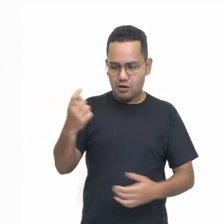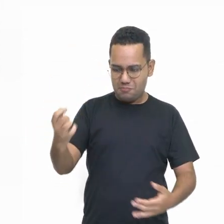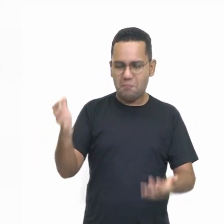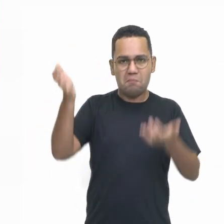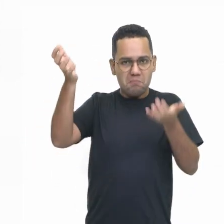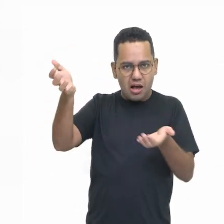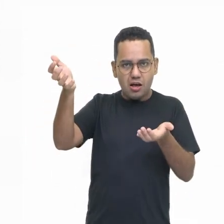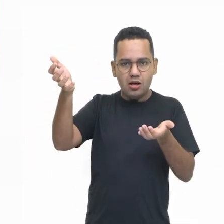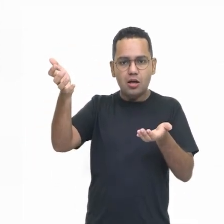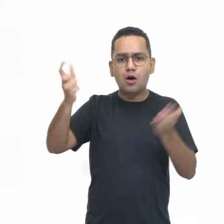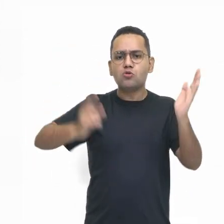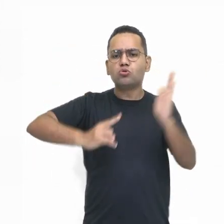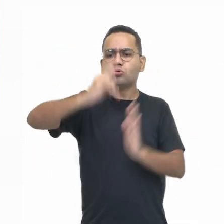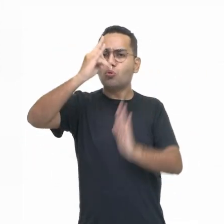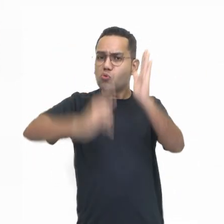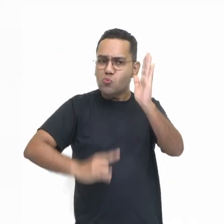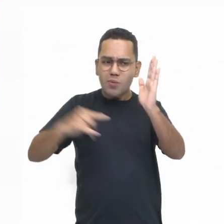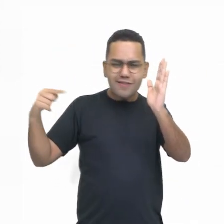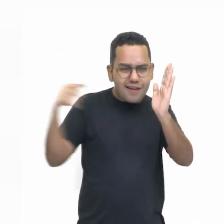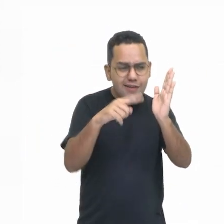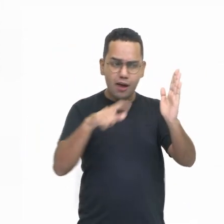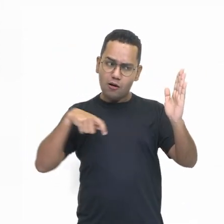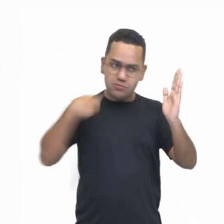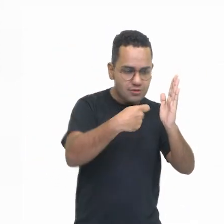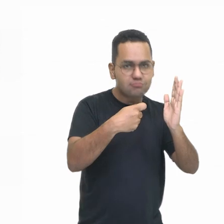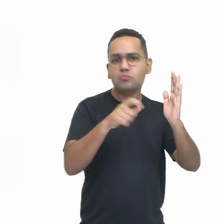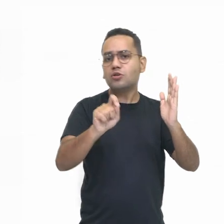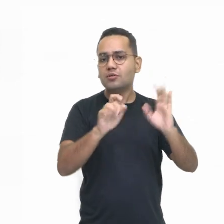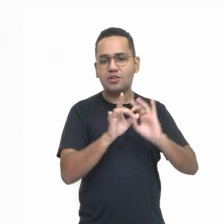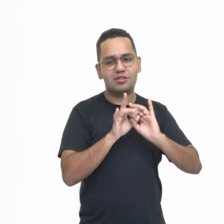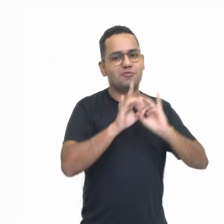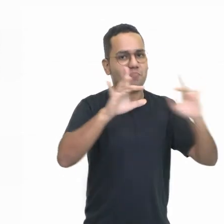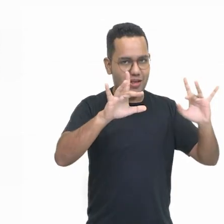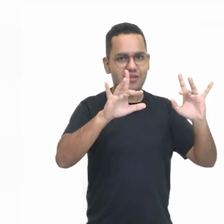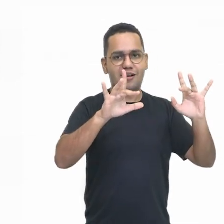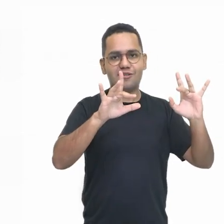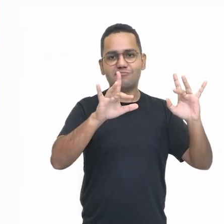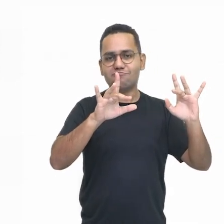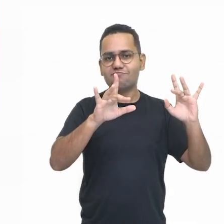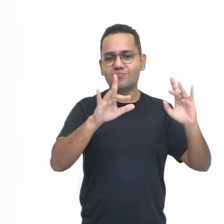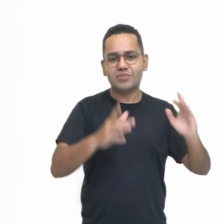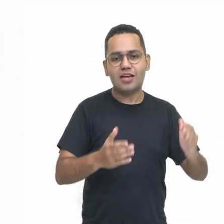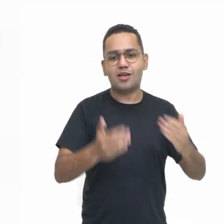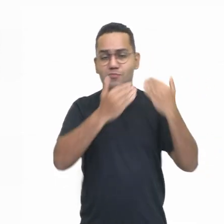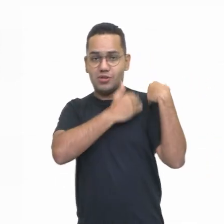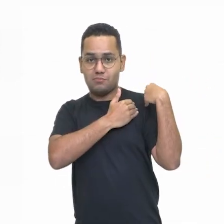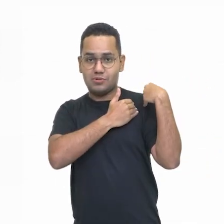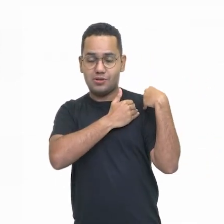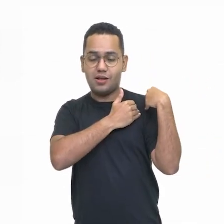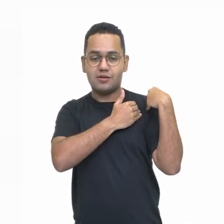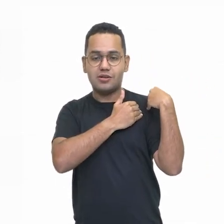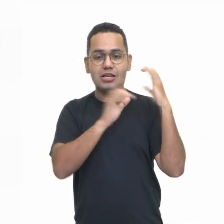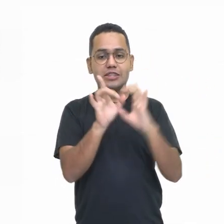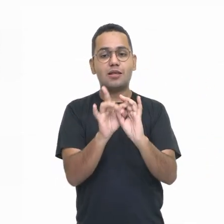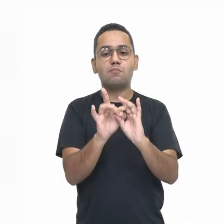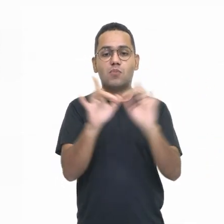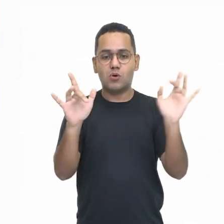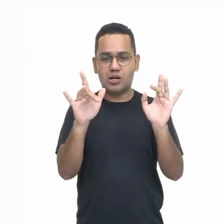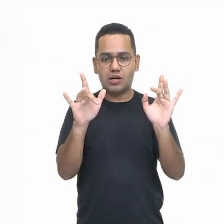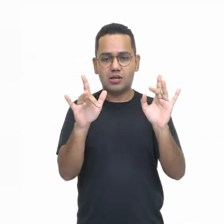da dignidade, da democracia, da justiça social no Brasil. Então, olha